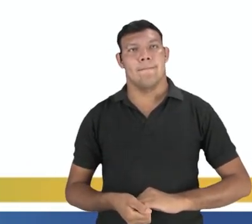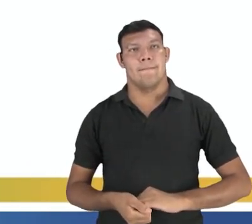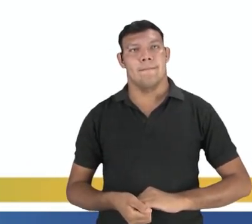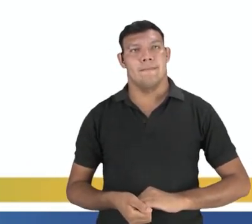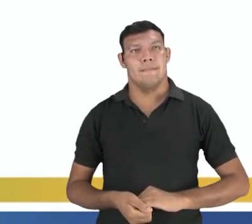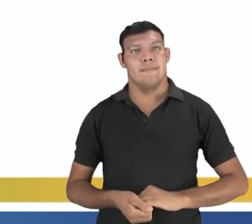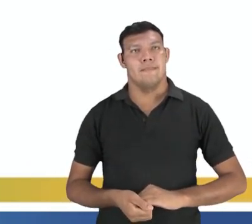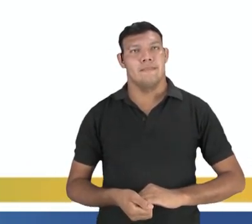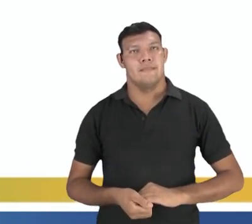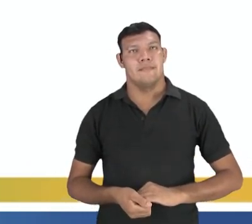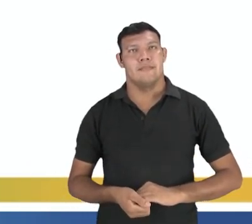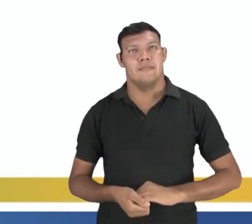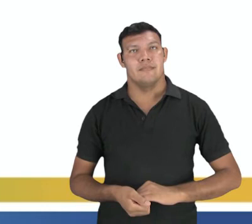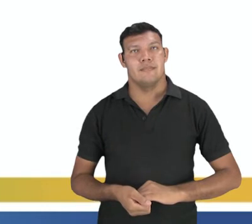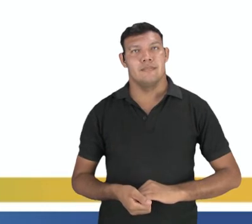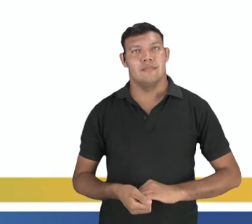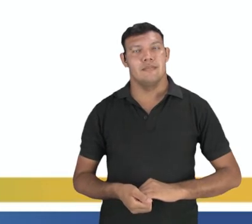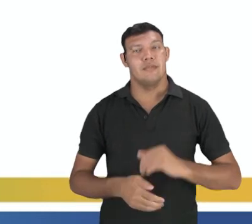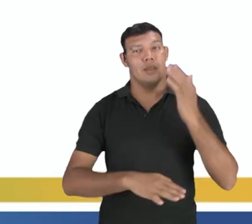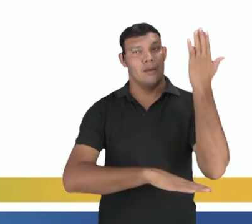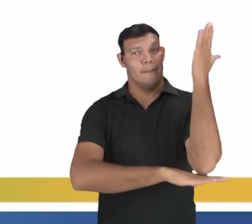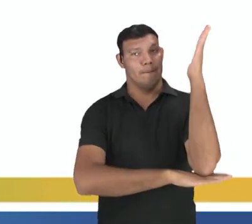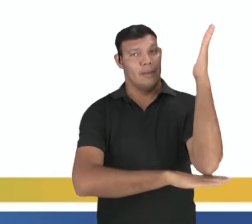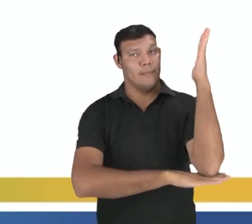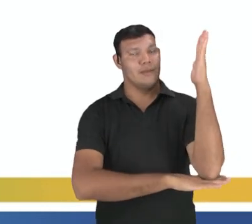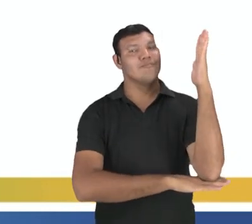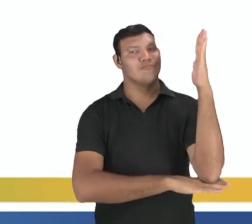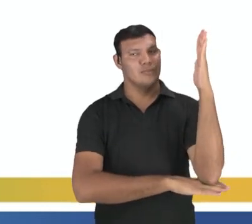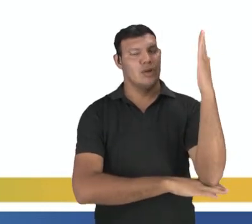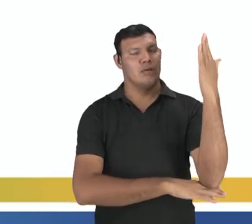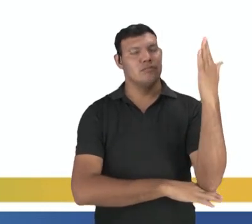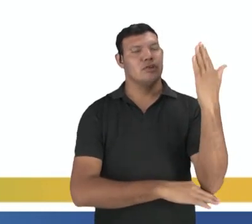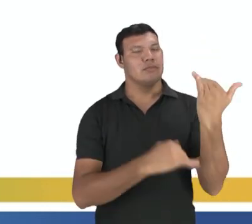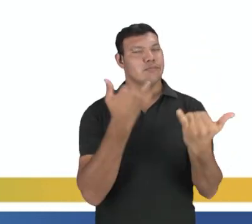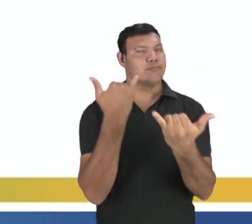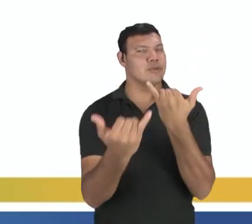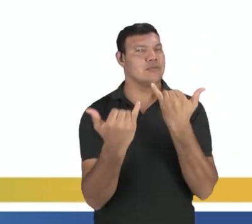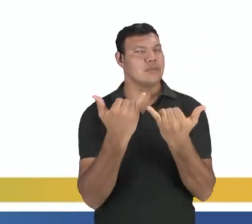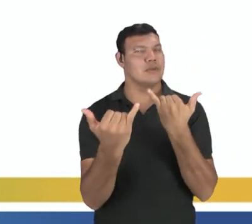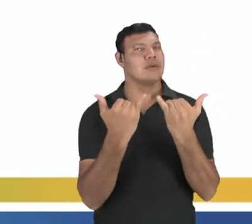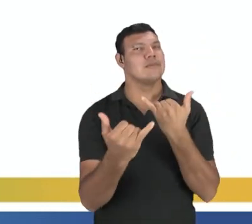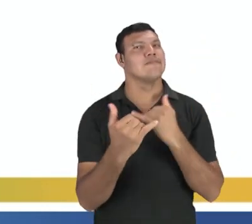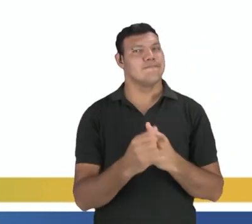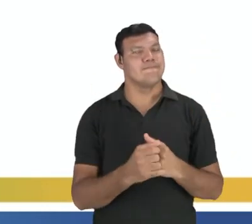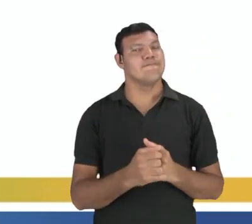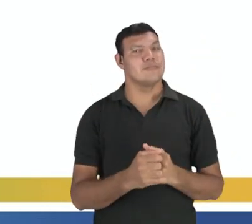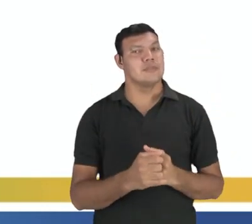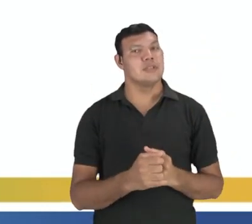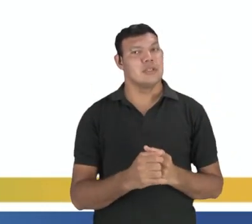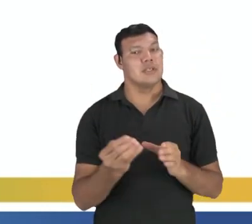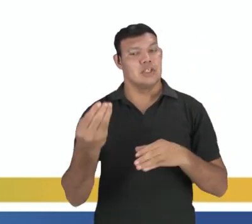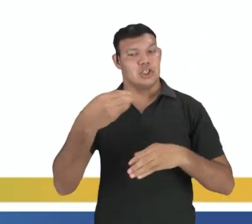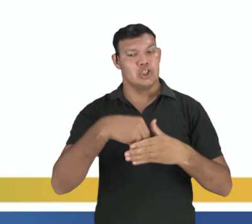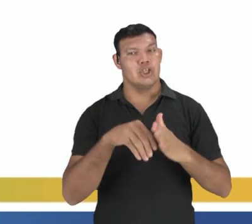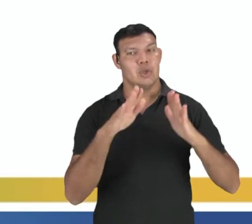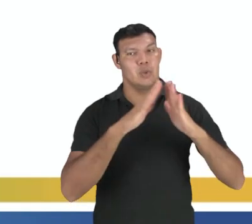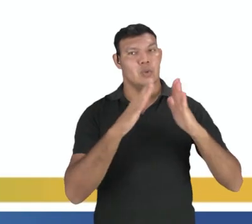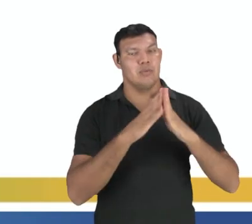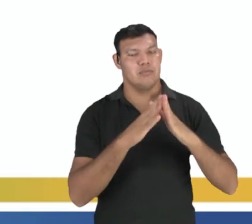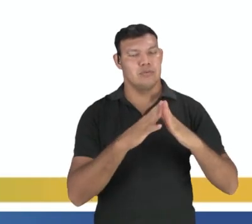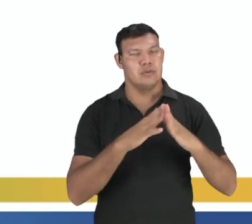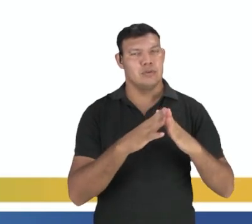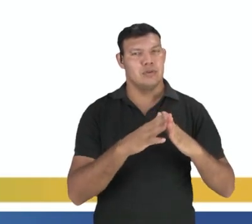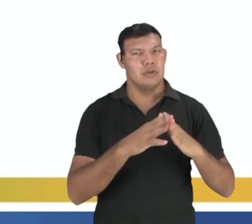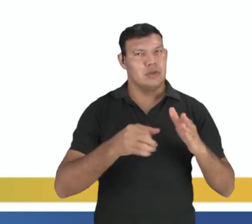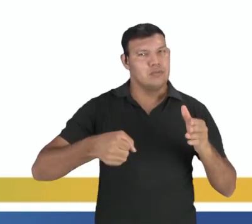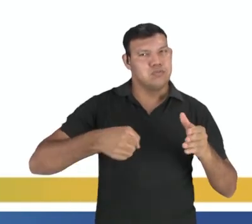Várias tábuas iguais estão em uma madeireira. Elas deverão